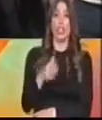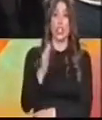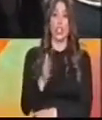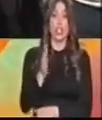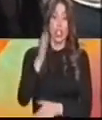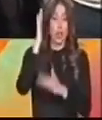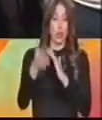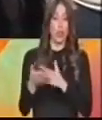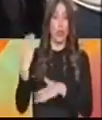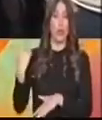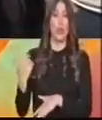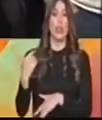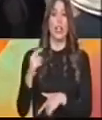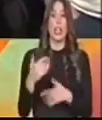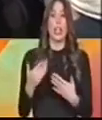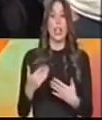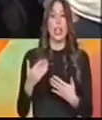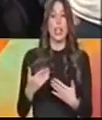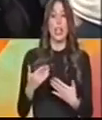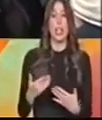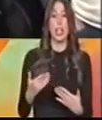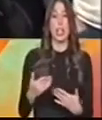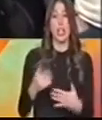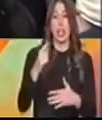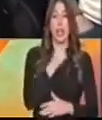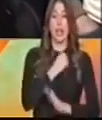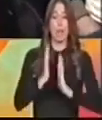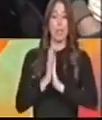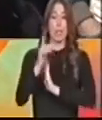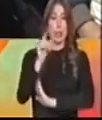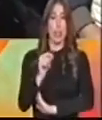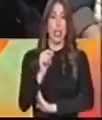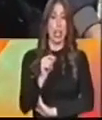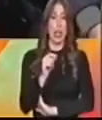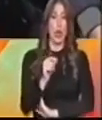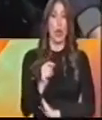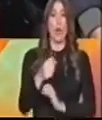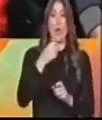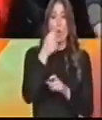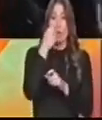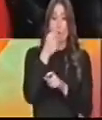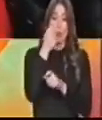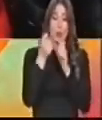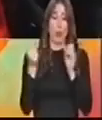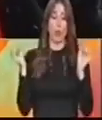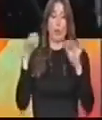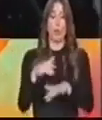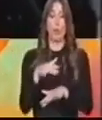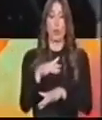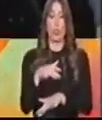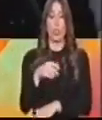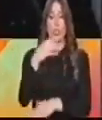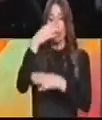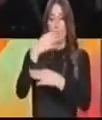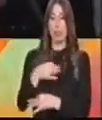Eucaristia, seguida da procissão, e mais uma vez, certamente com muitos fiéis devotos de São Martinho. É verdade, esta não é apenas